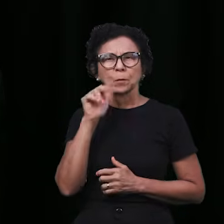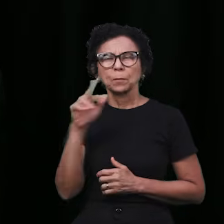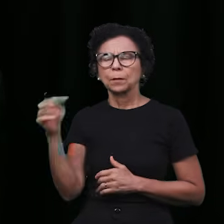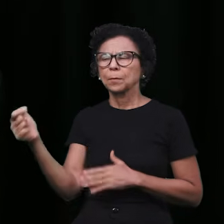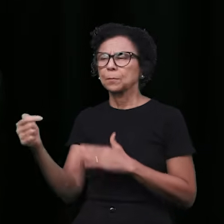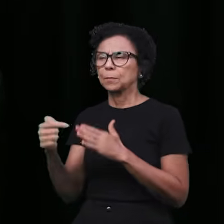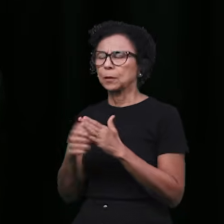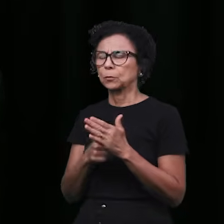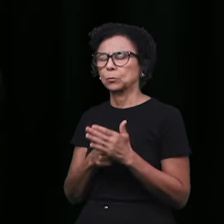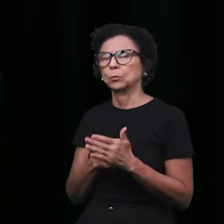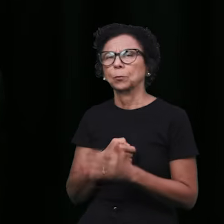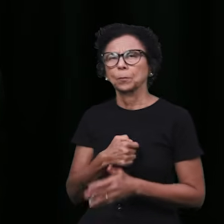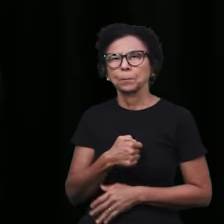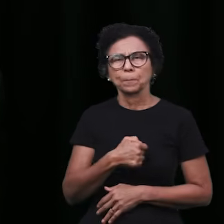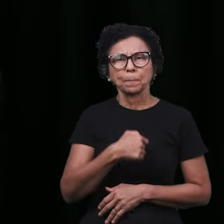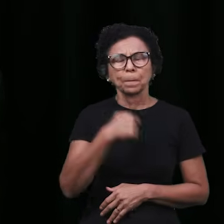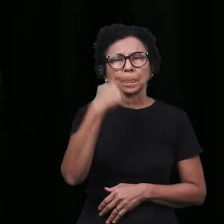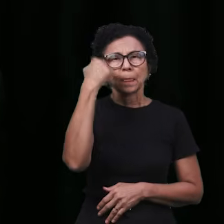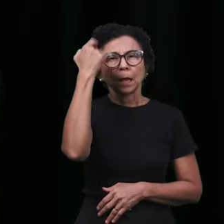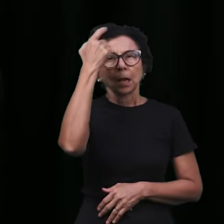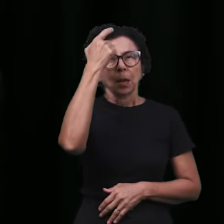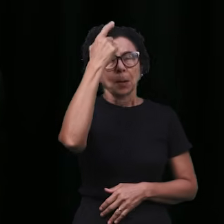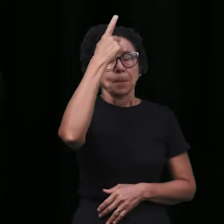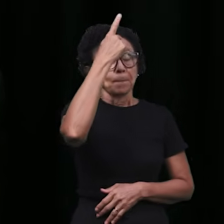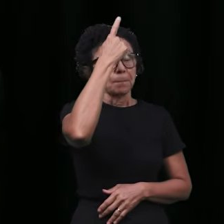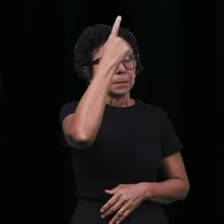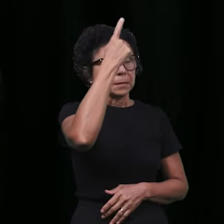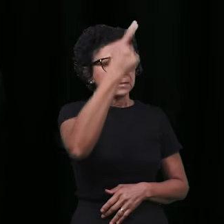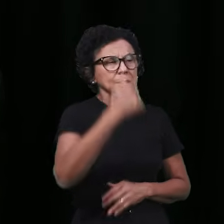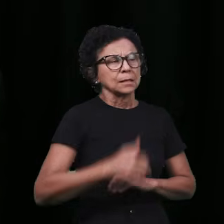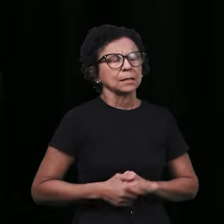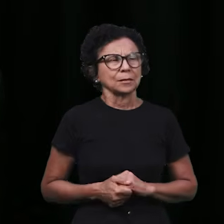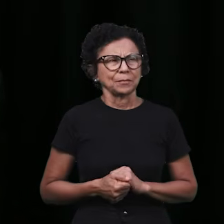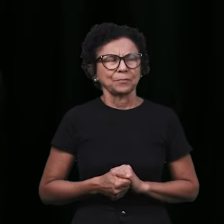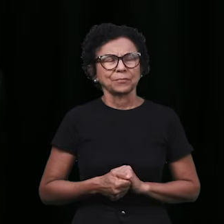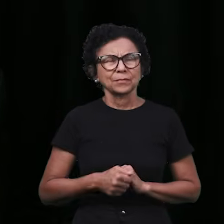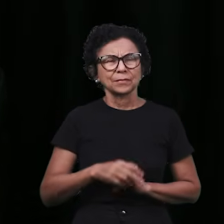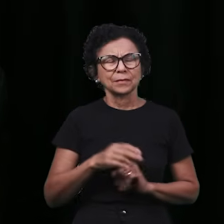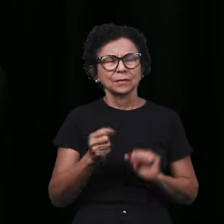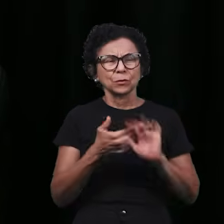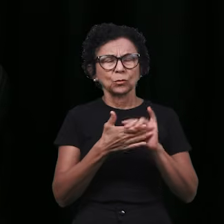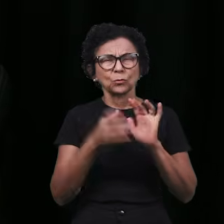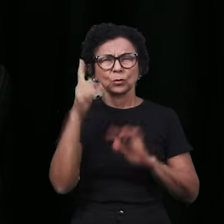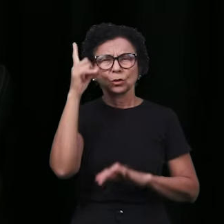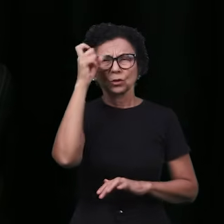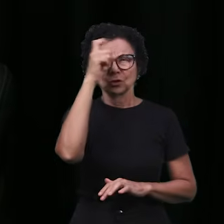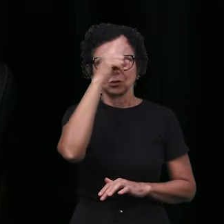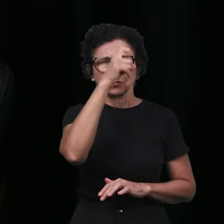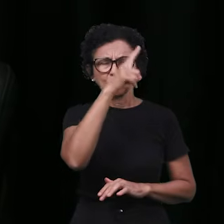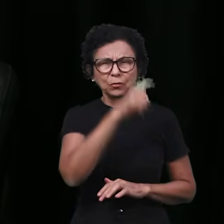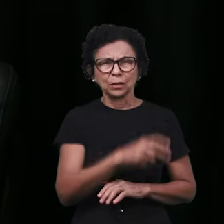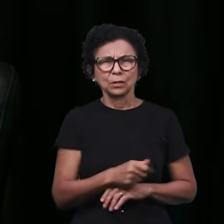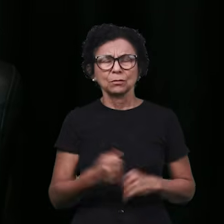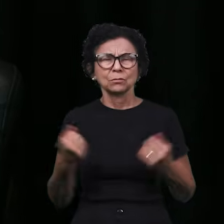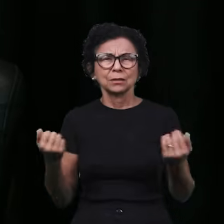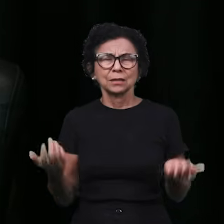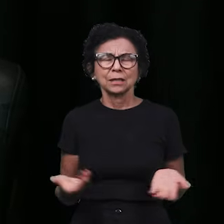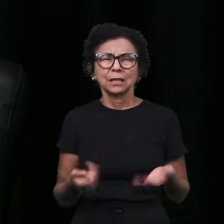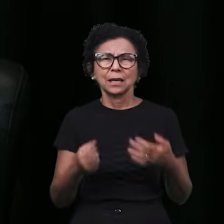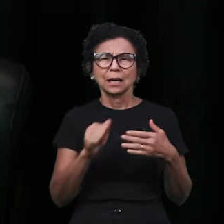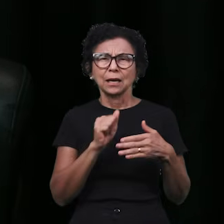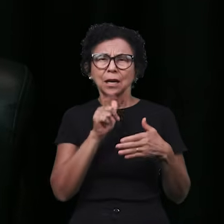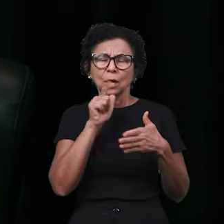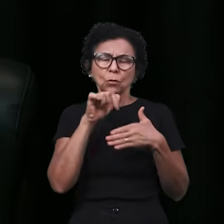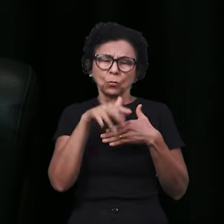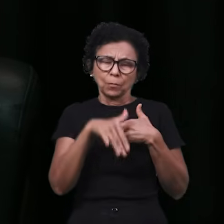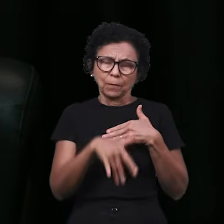aquele louvor que fala, vou guiar-te a uma rica fonte. E hoje nós vamos conversar um pouco sobre esse louvor e também uns textos